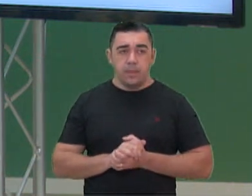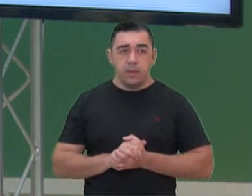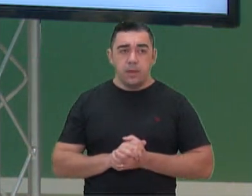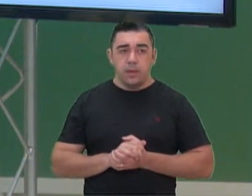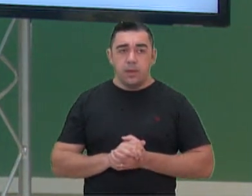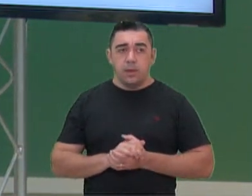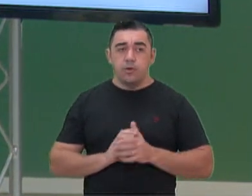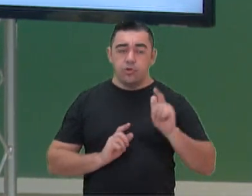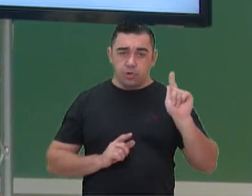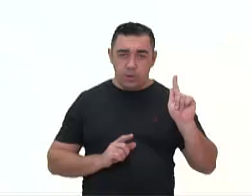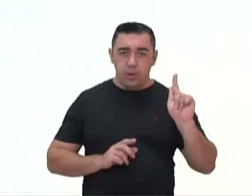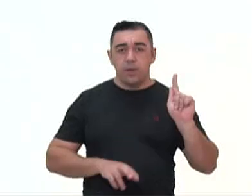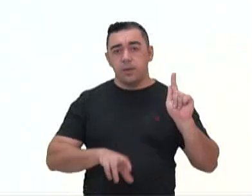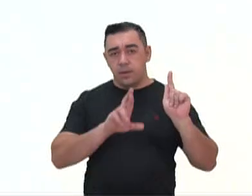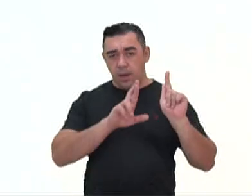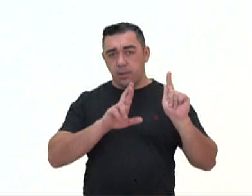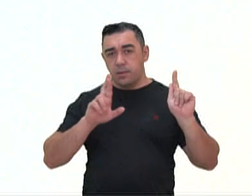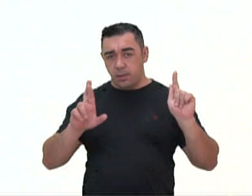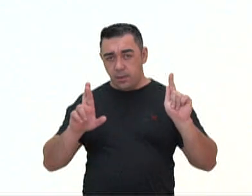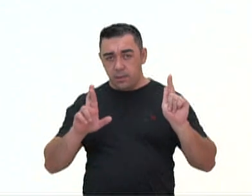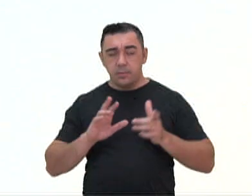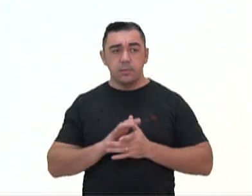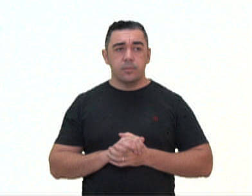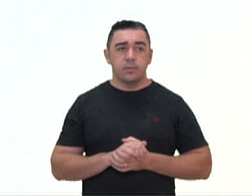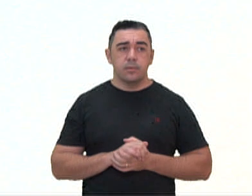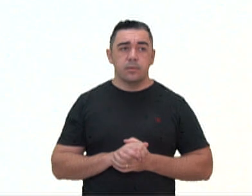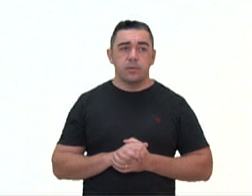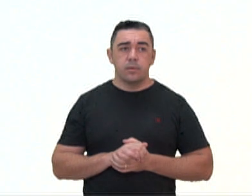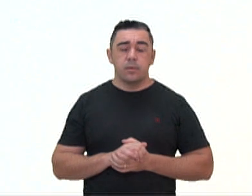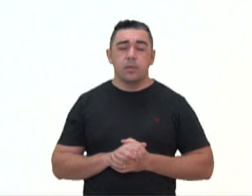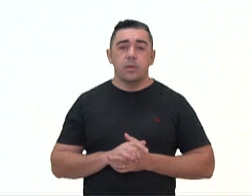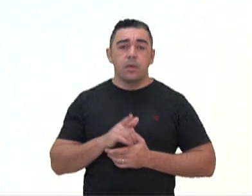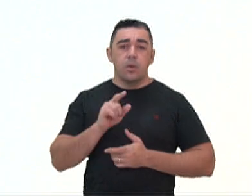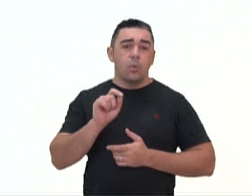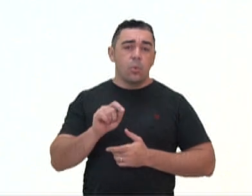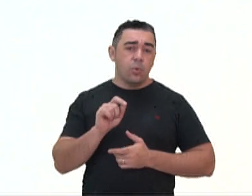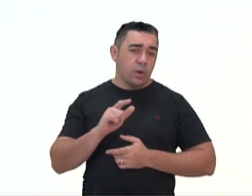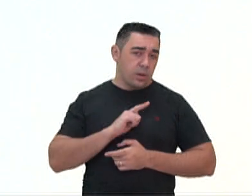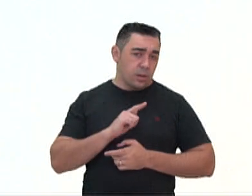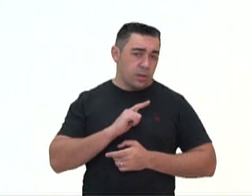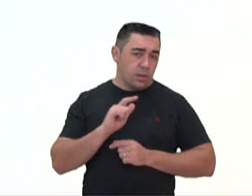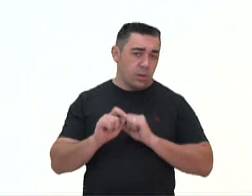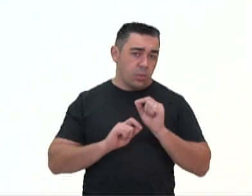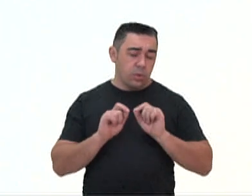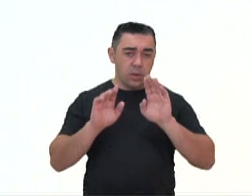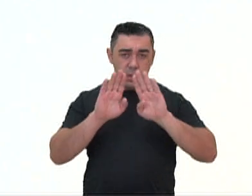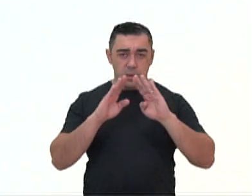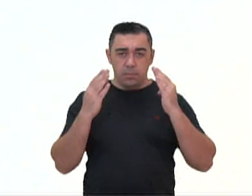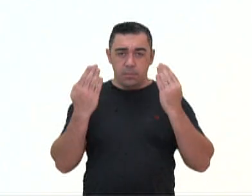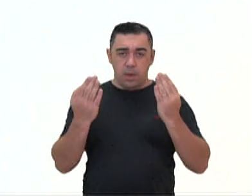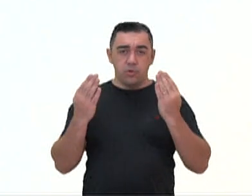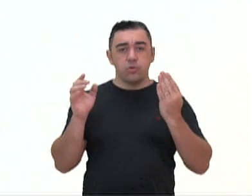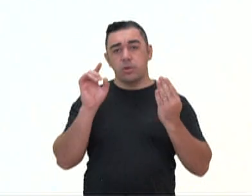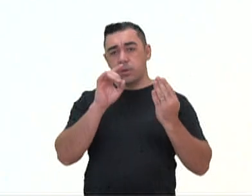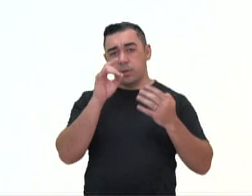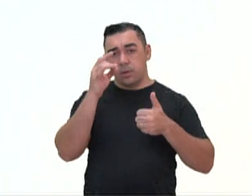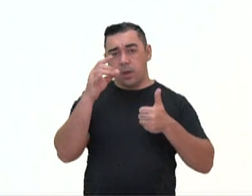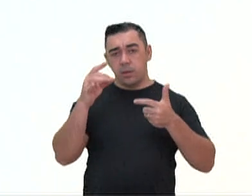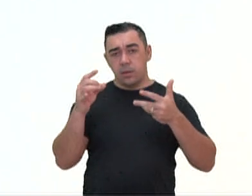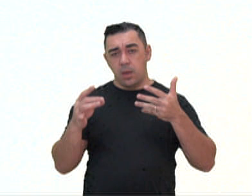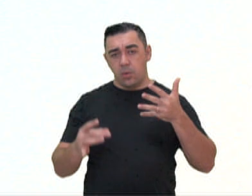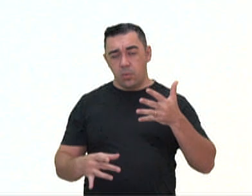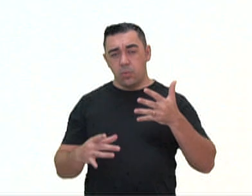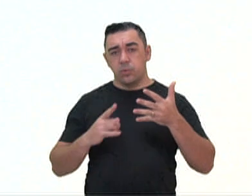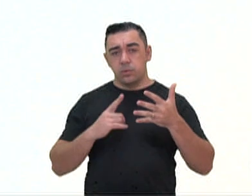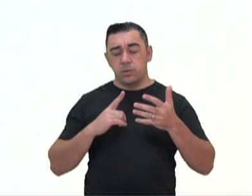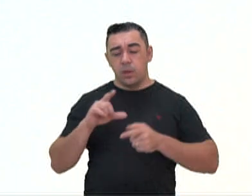g de reais em reais. O que você pode afirmar sobre as imagens de cada um dos elementos